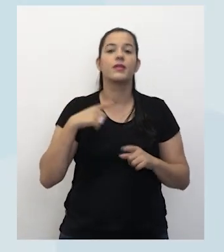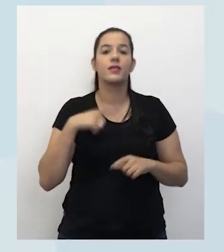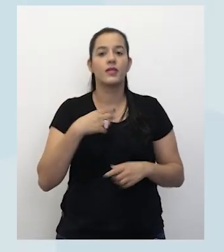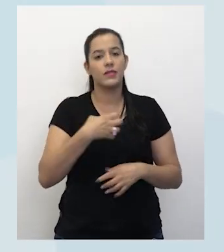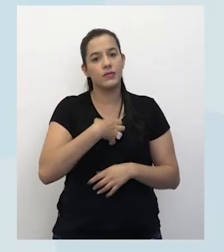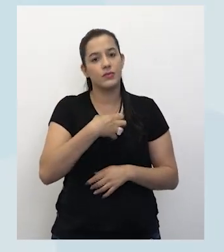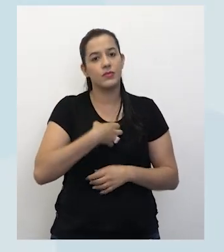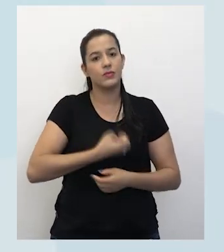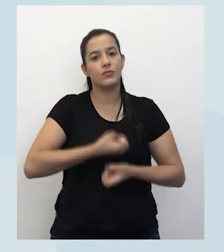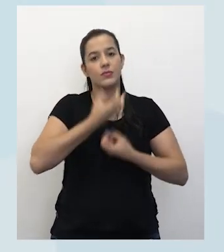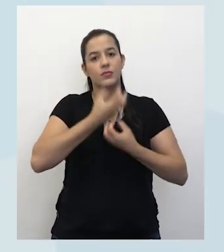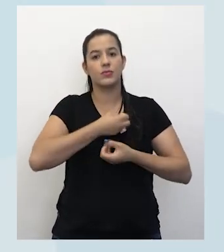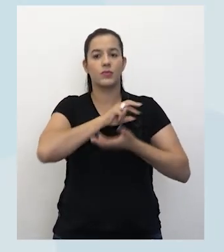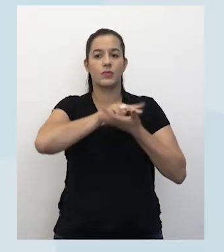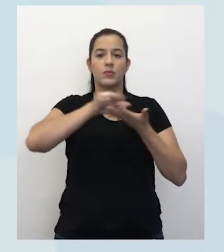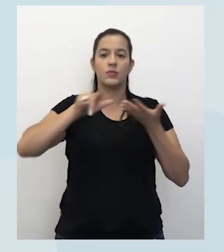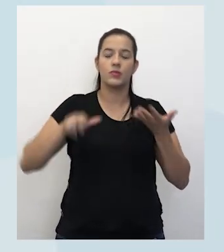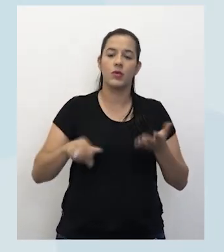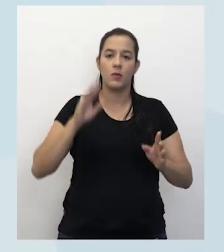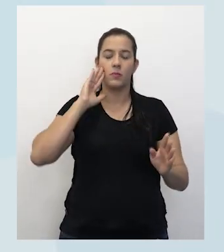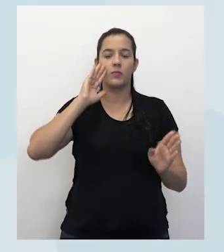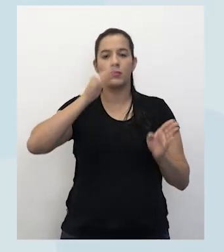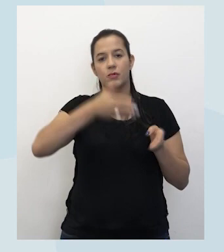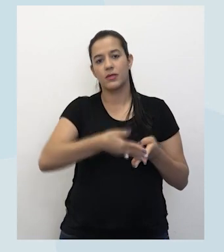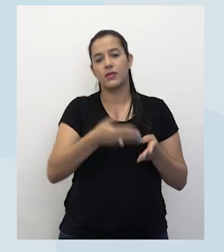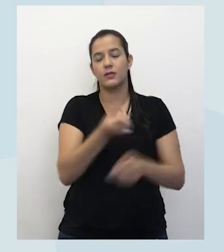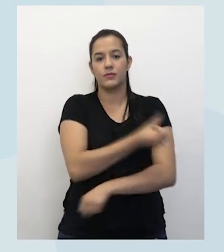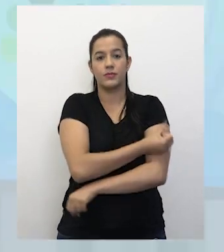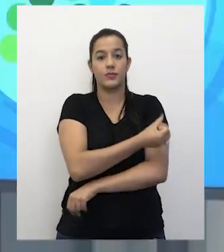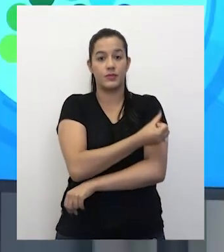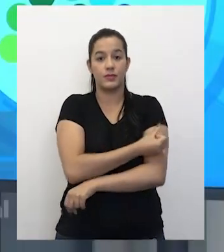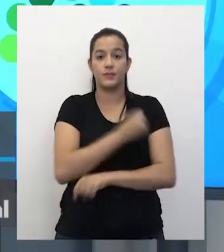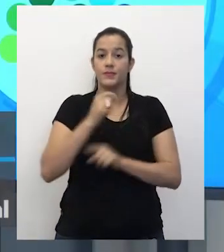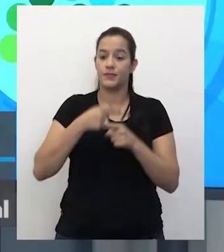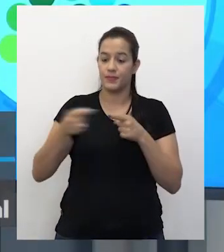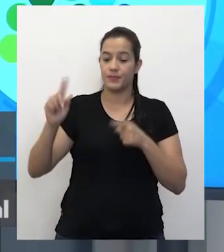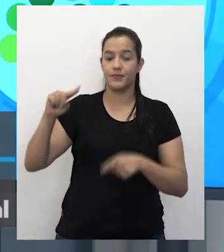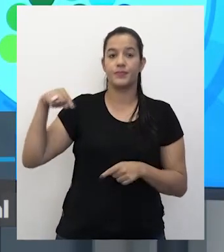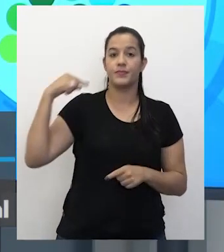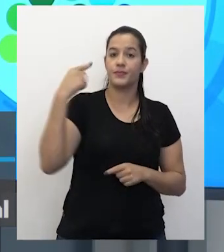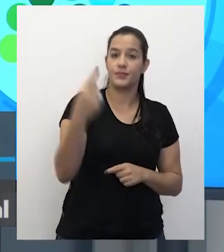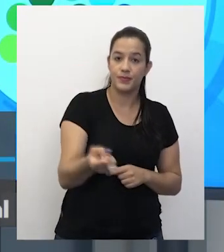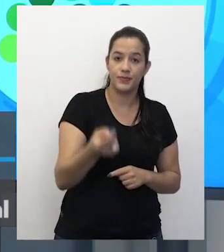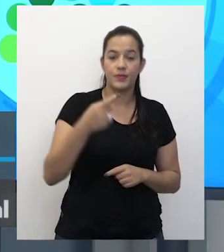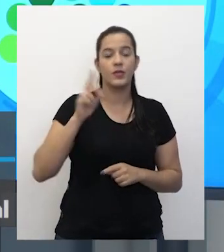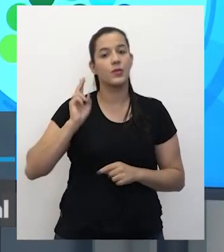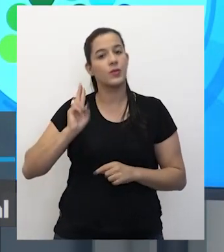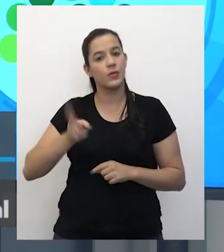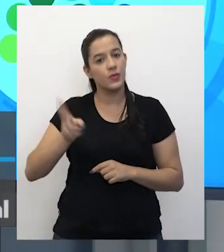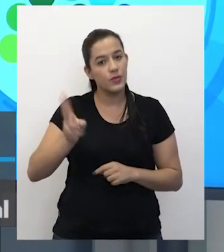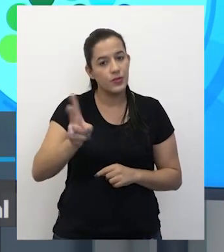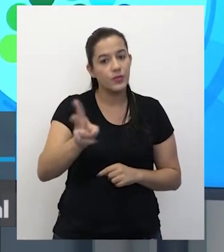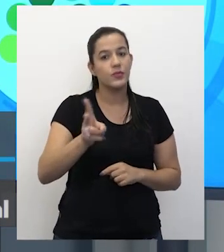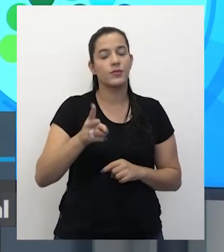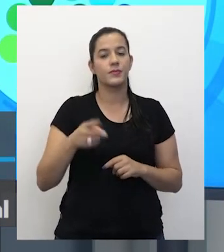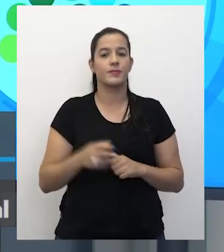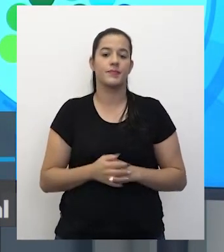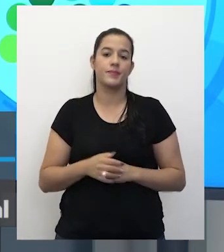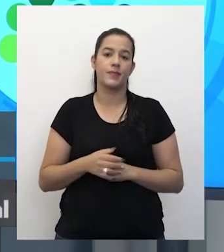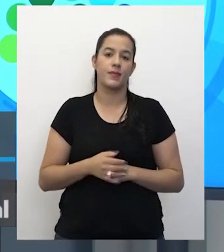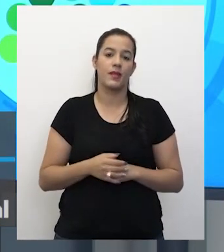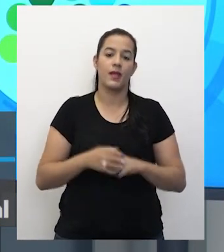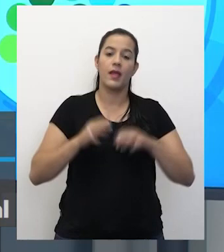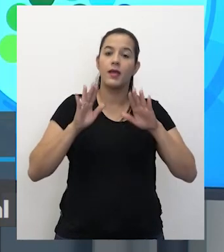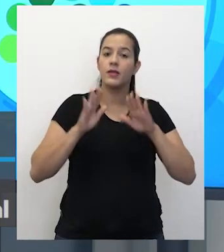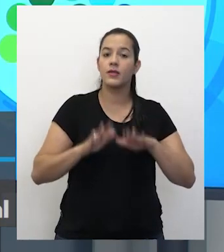Socioemocional, Competências Priorizadas para o 6º ano. Semana que vem, a gente continua com a nossa missão permanente. A gente vai